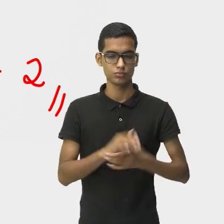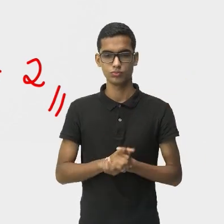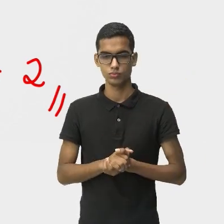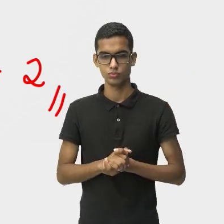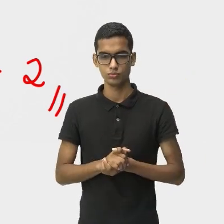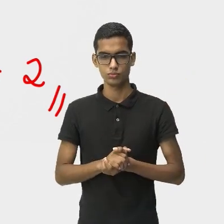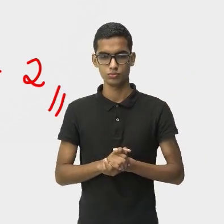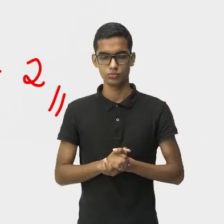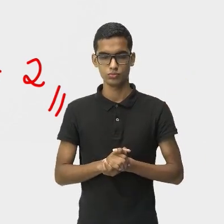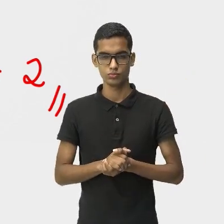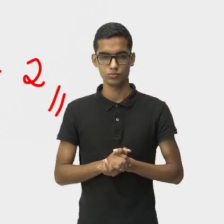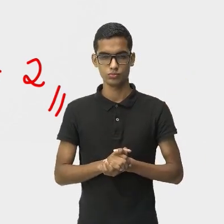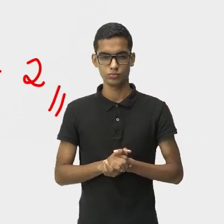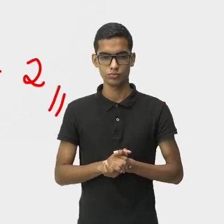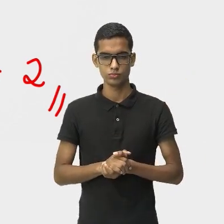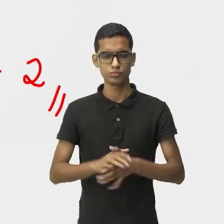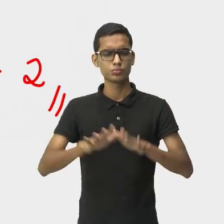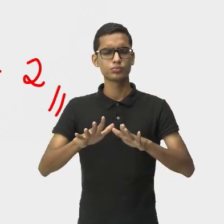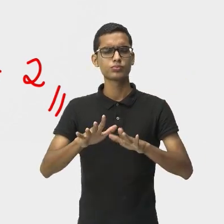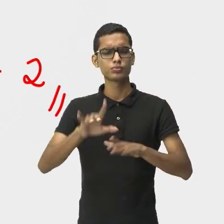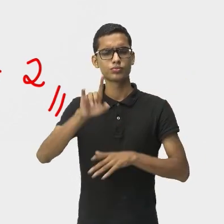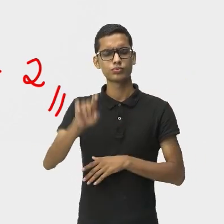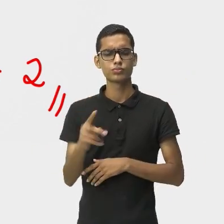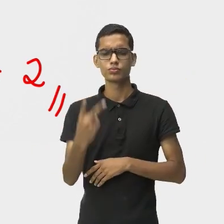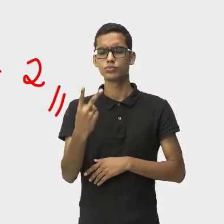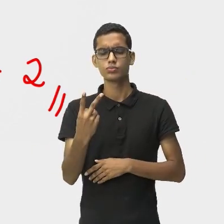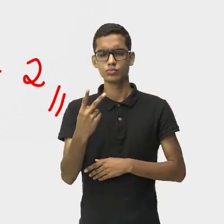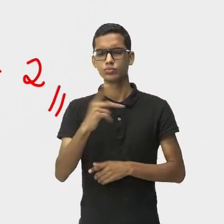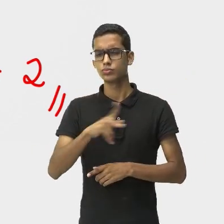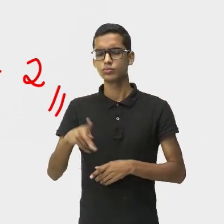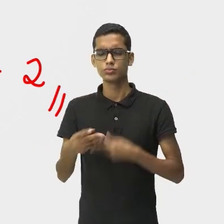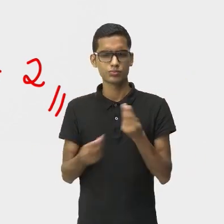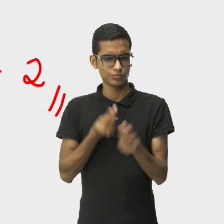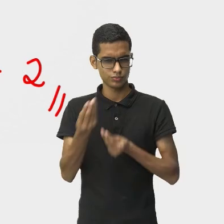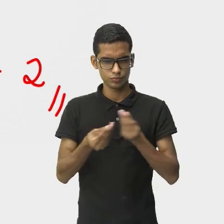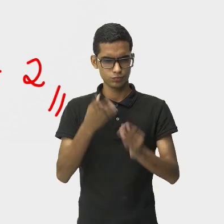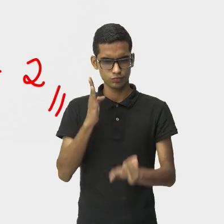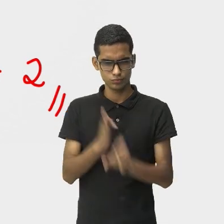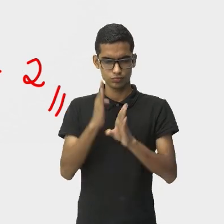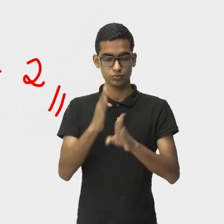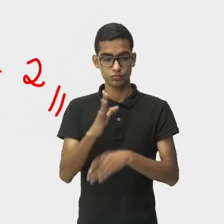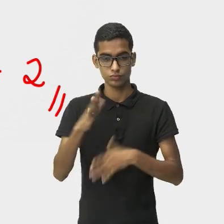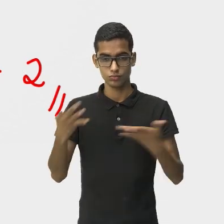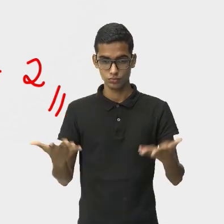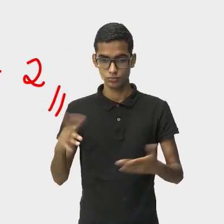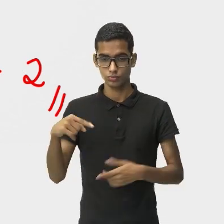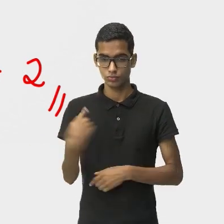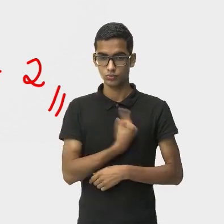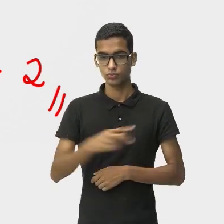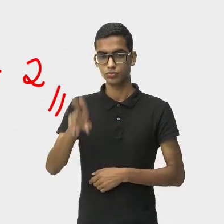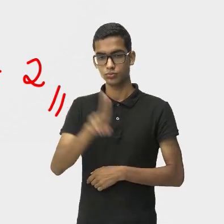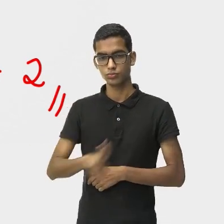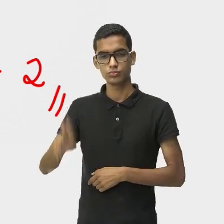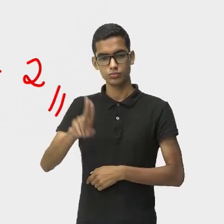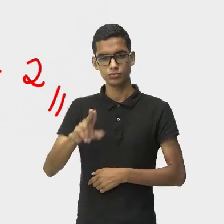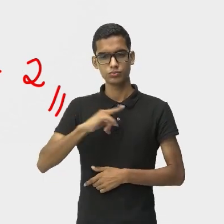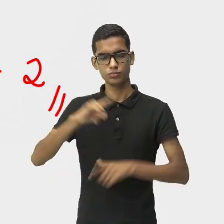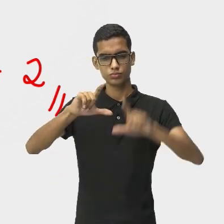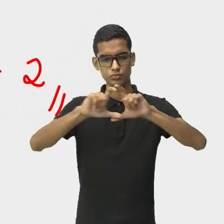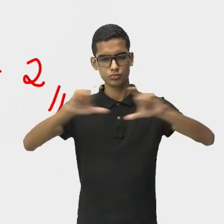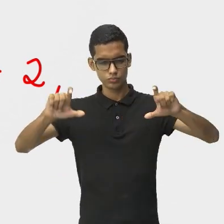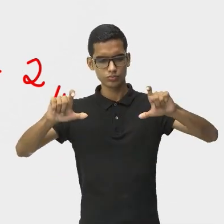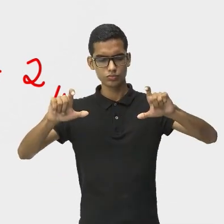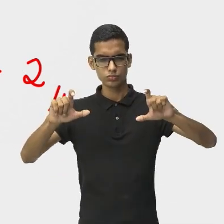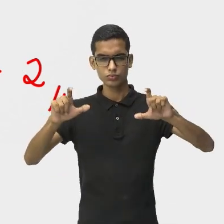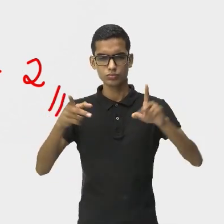vale 2. E o x2, professor? x2, para a gente encontrar x2, vamos usar essa mesma